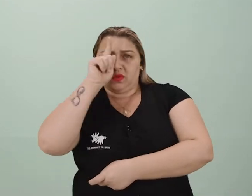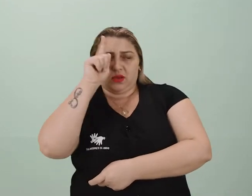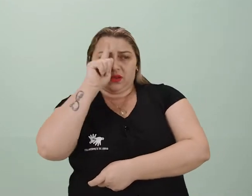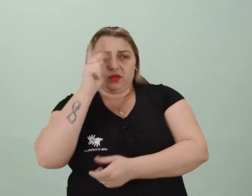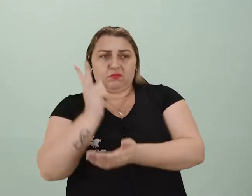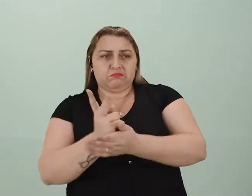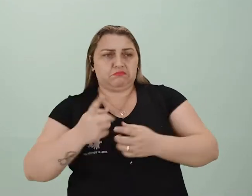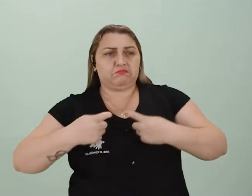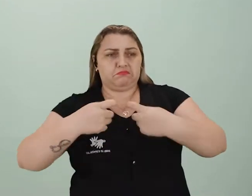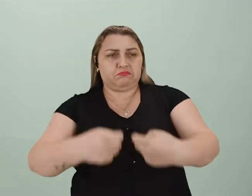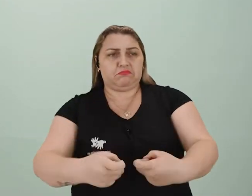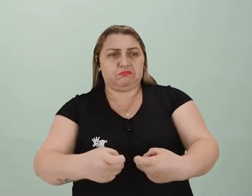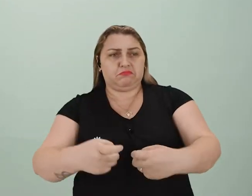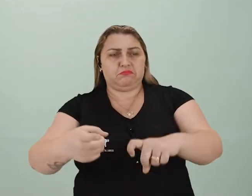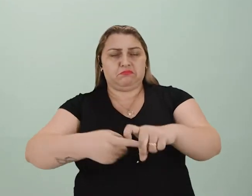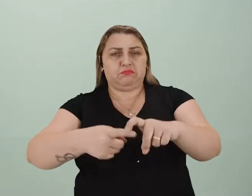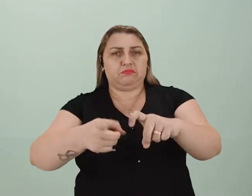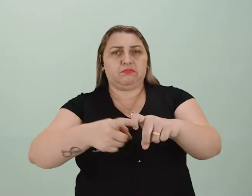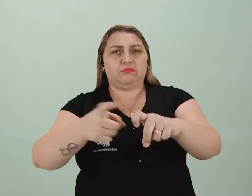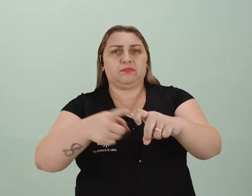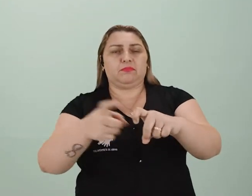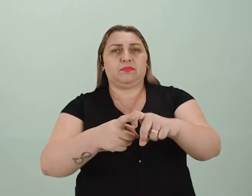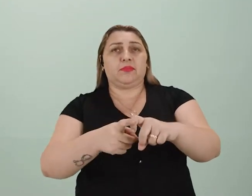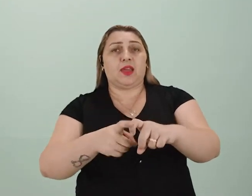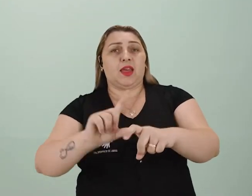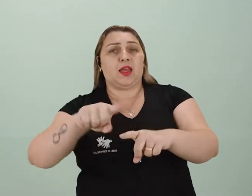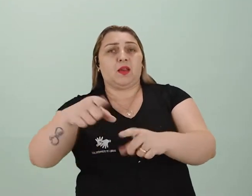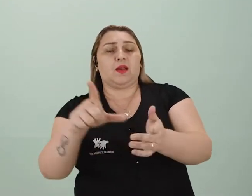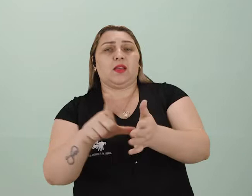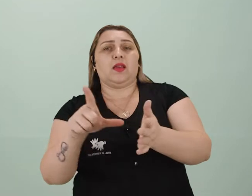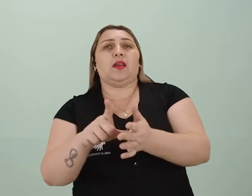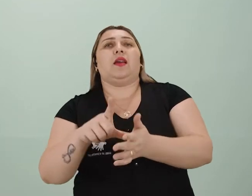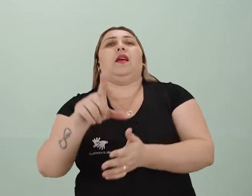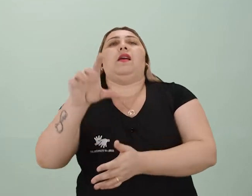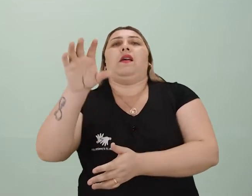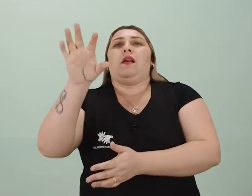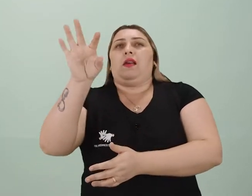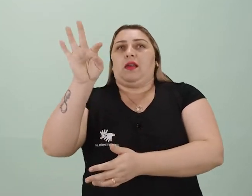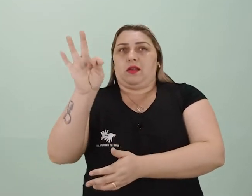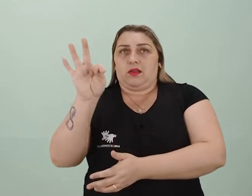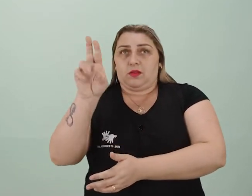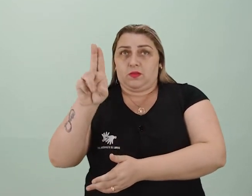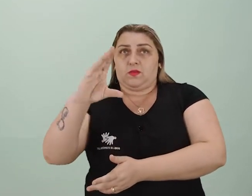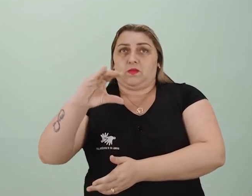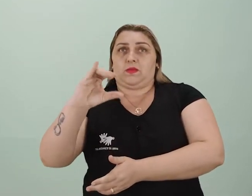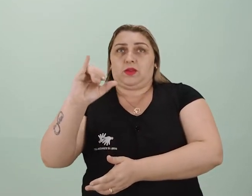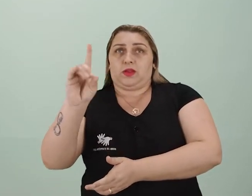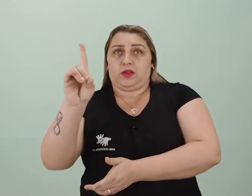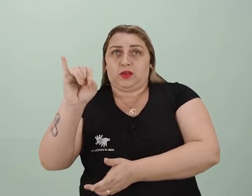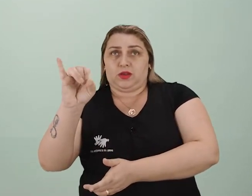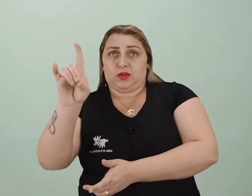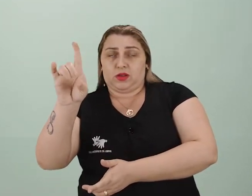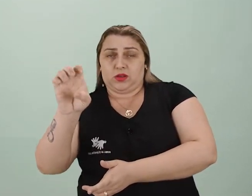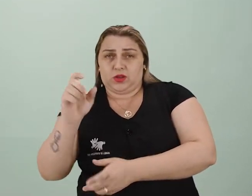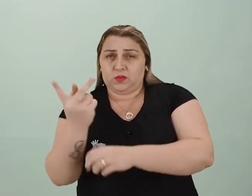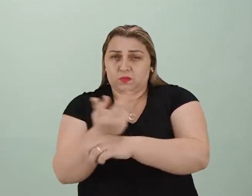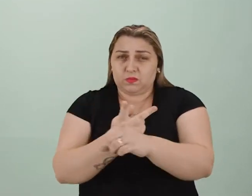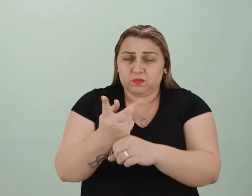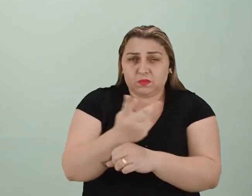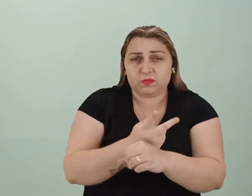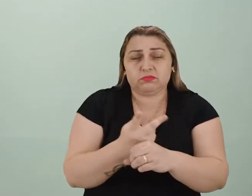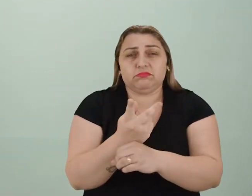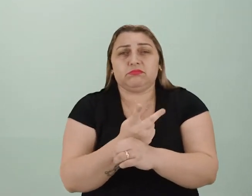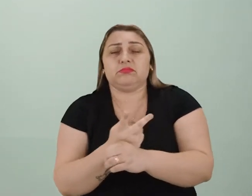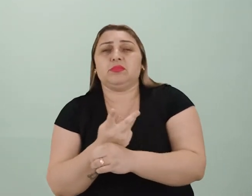de guerras médicas. Depois nós vamos ter Tucídides, que buscou assim uma imparcialidade.